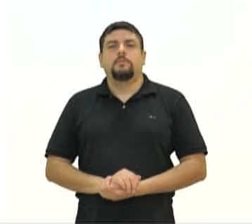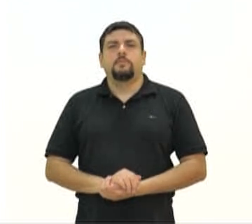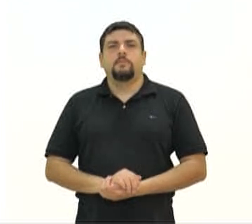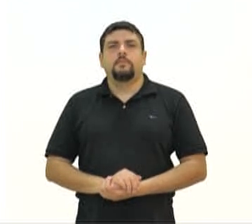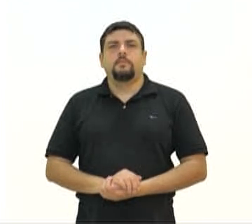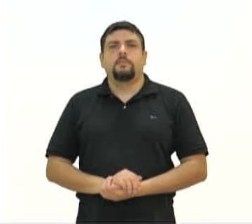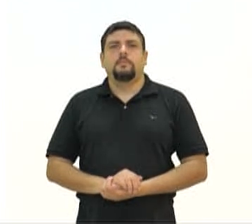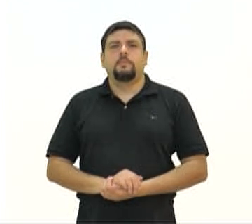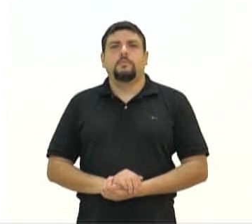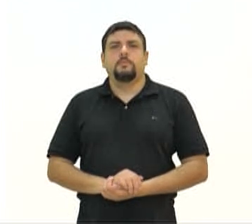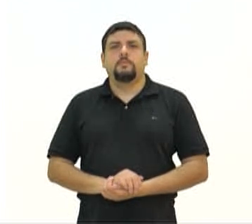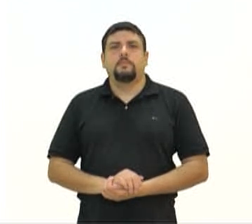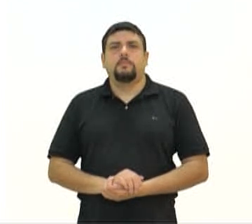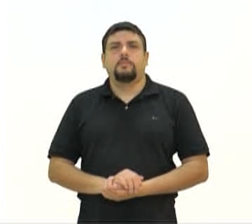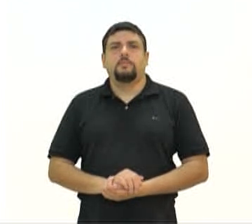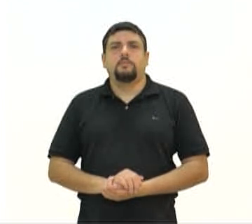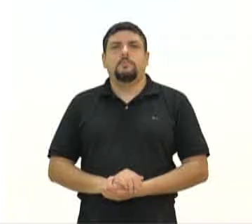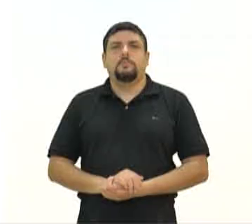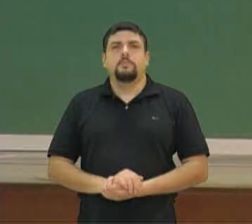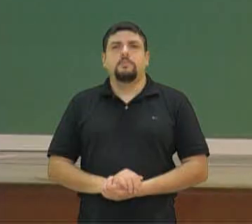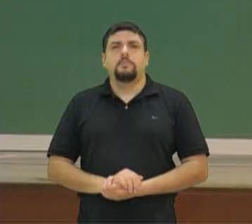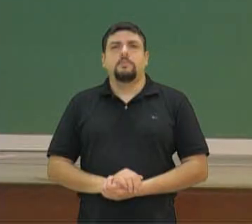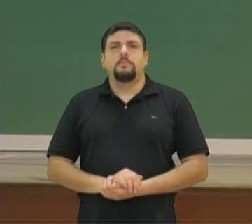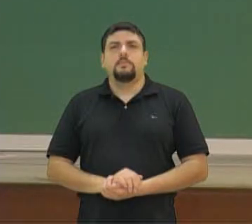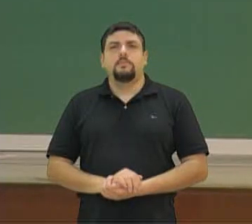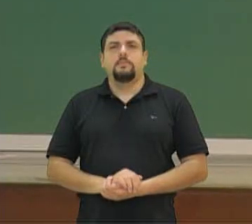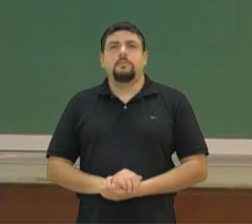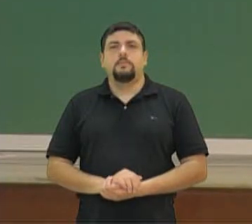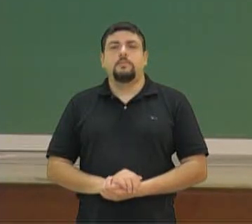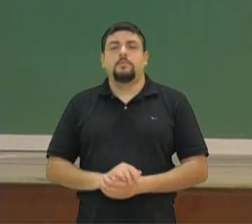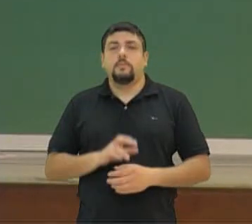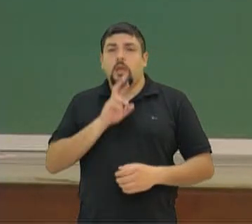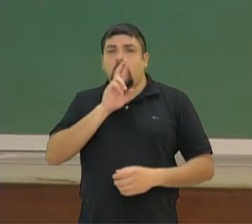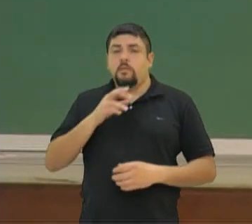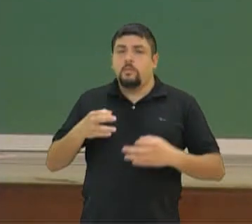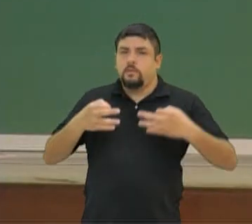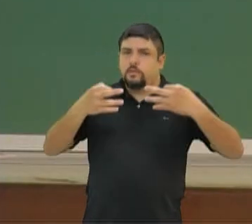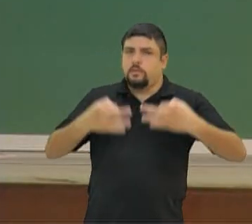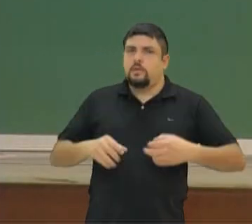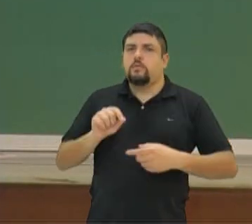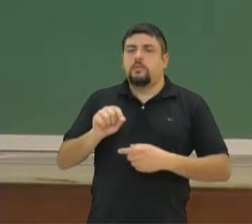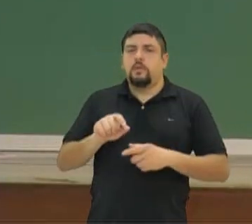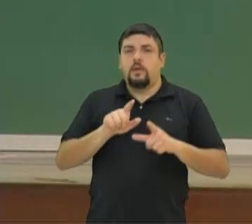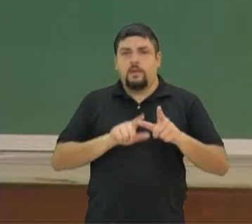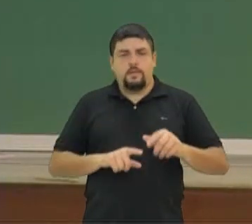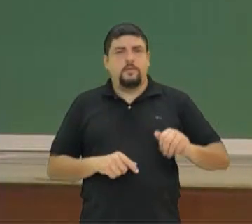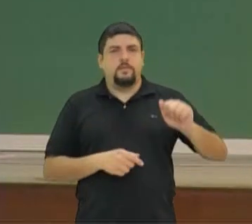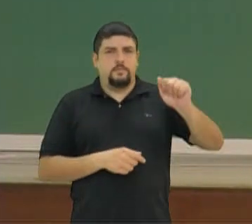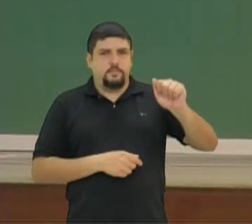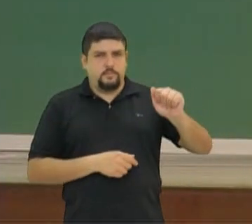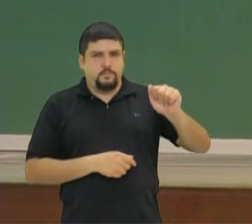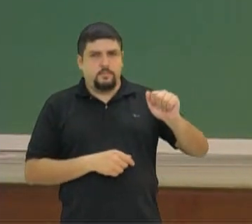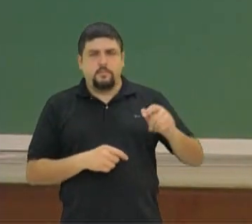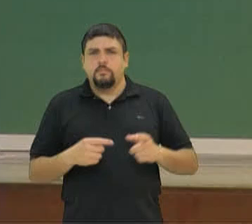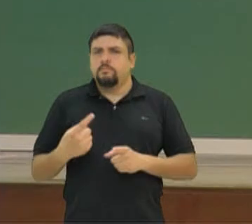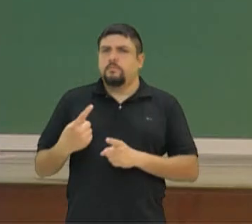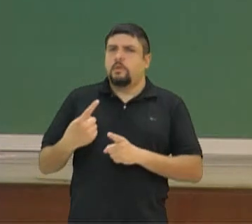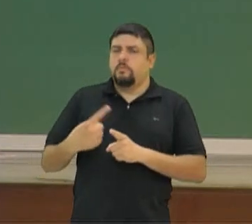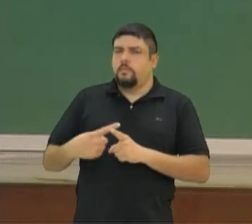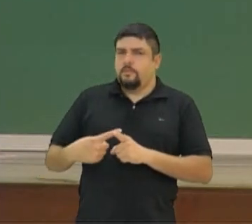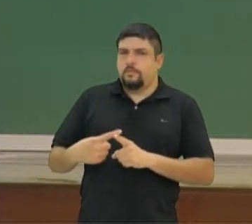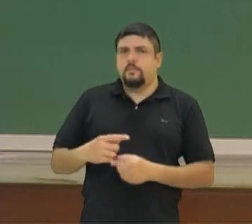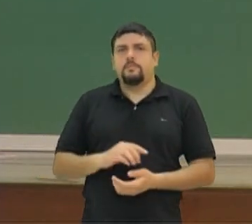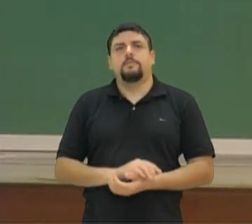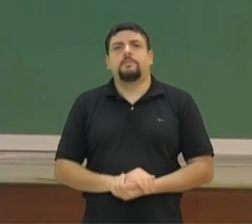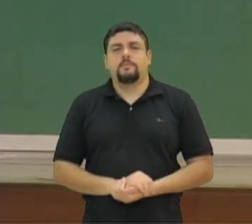ao cubo mais 12x ao quadrado menos 4x. A alternativa correta é a alternativa A. Vamos ver como o professor chegou